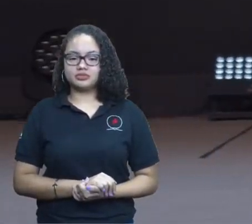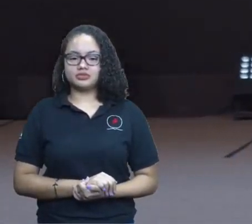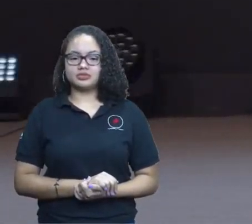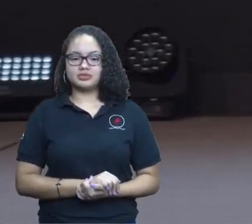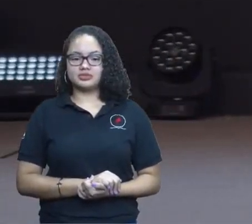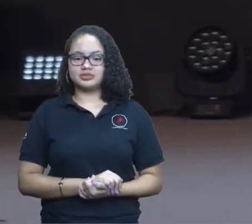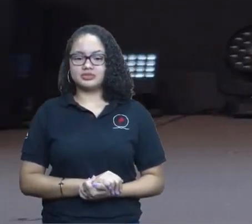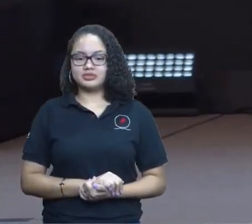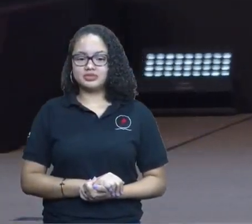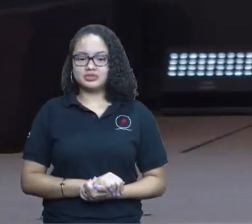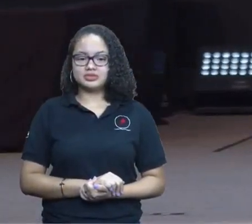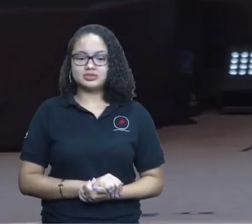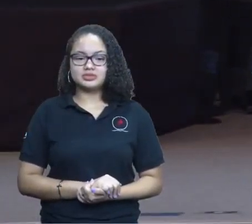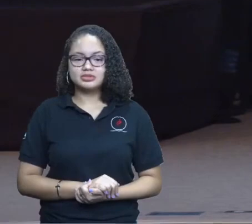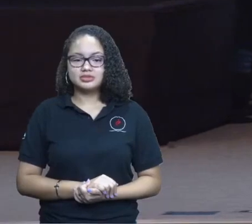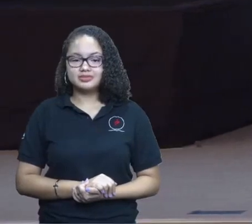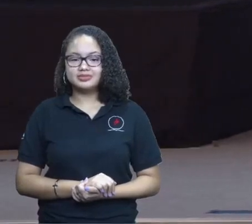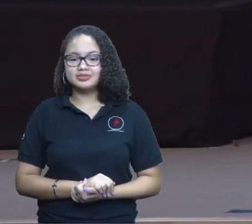acabar